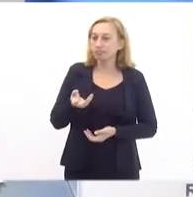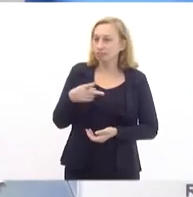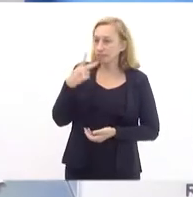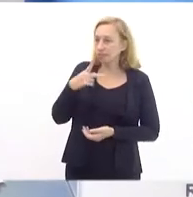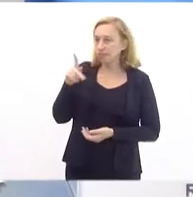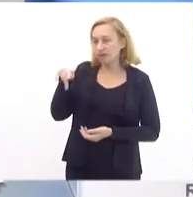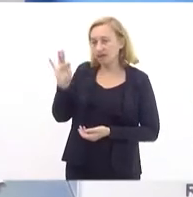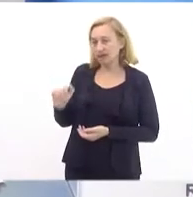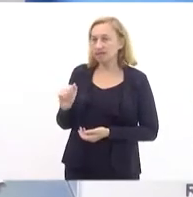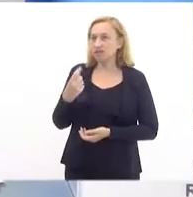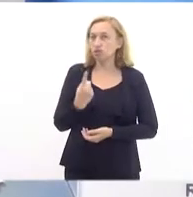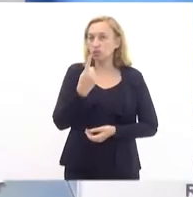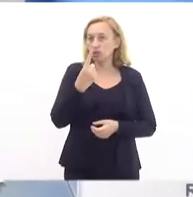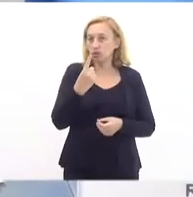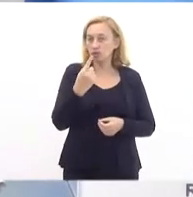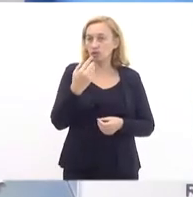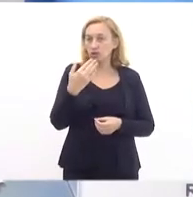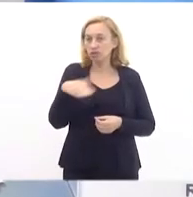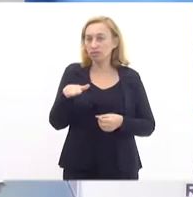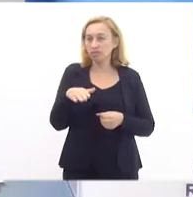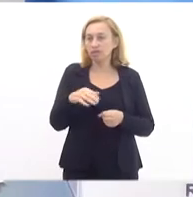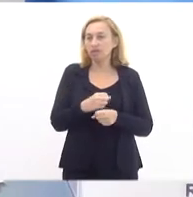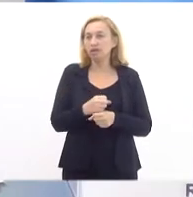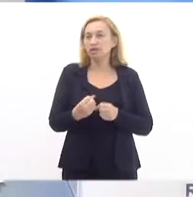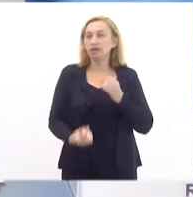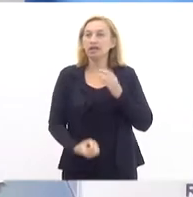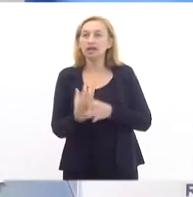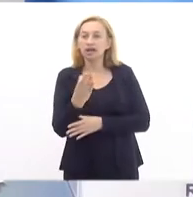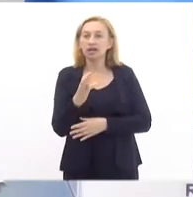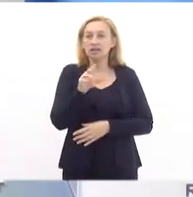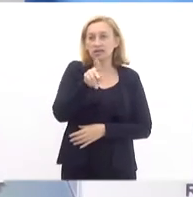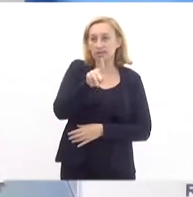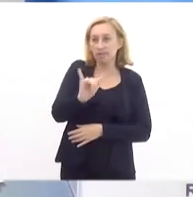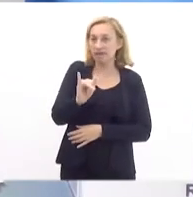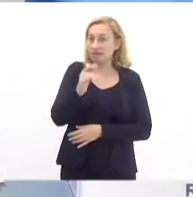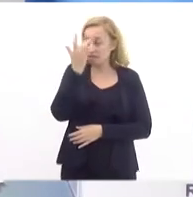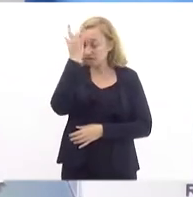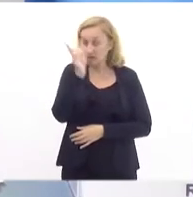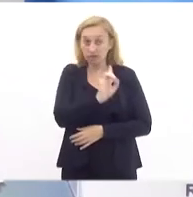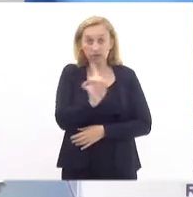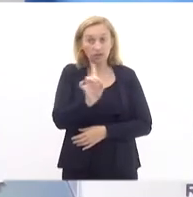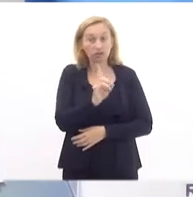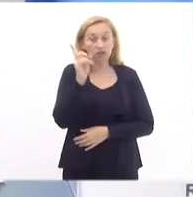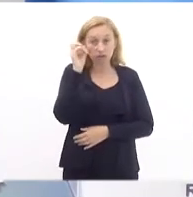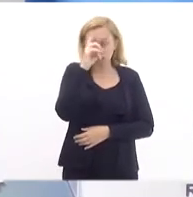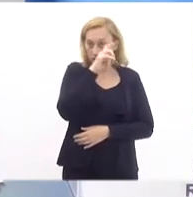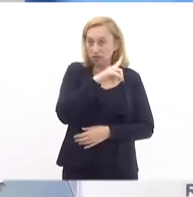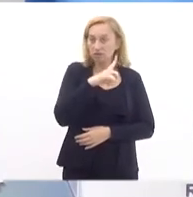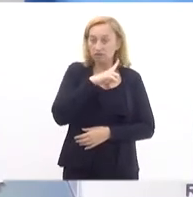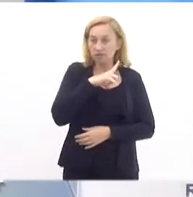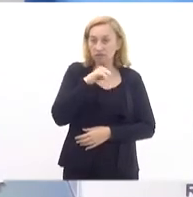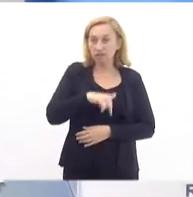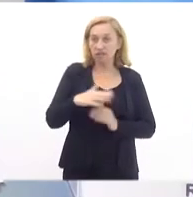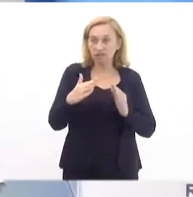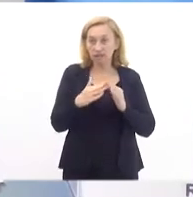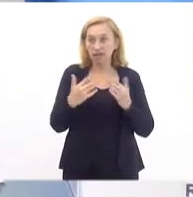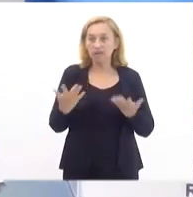meio para conseguir instalar essa CPI. Não foi tão fácil assim. Muitas dificuldades enfrentamos aqui nessa casa.